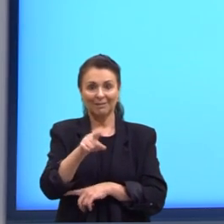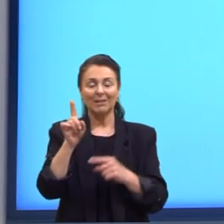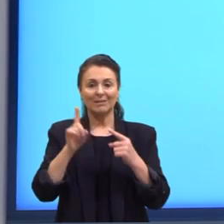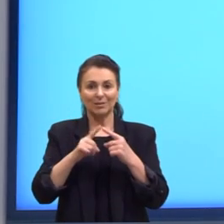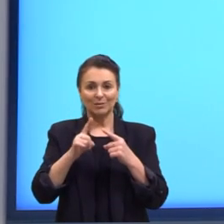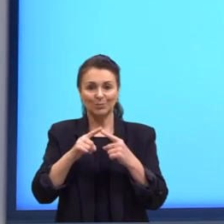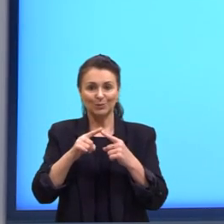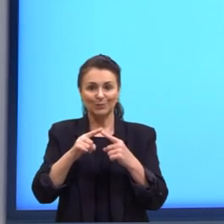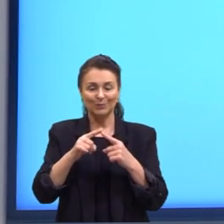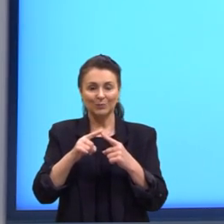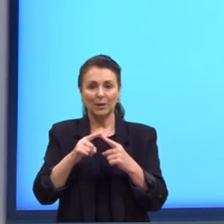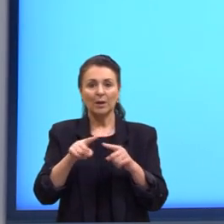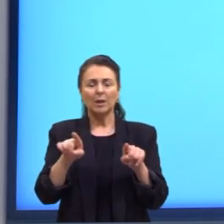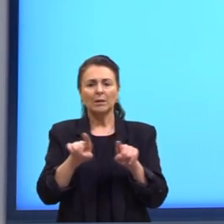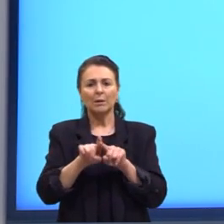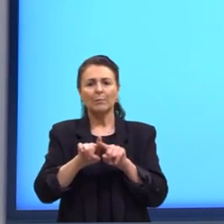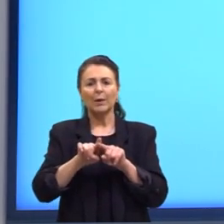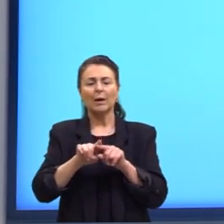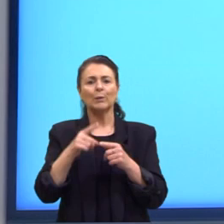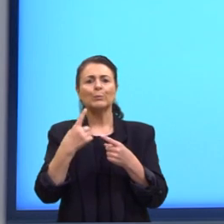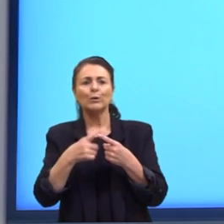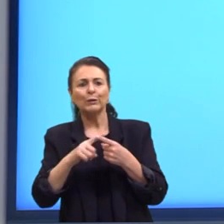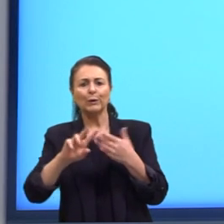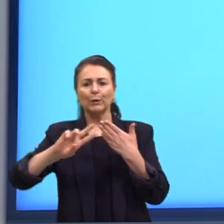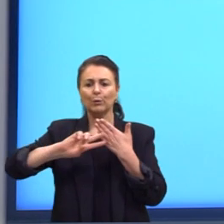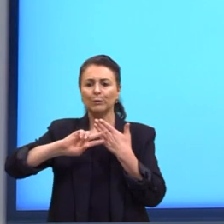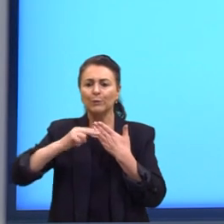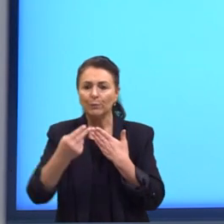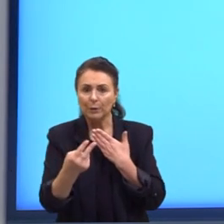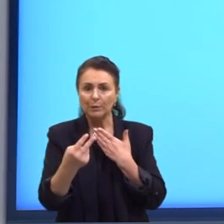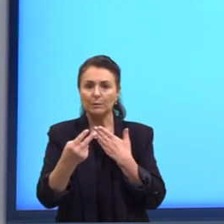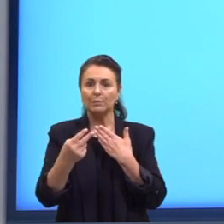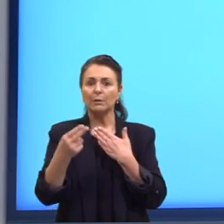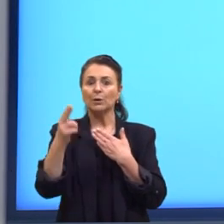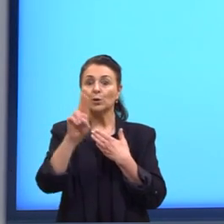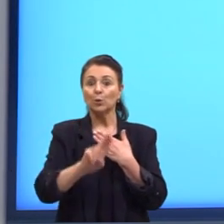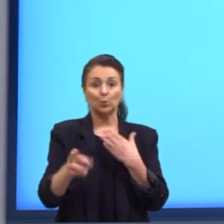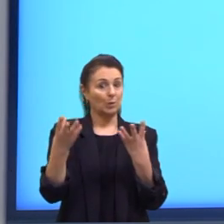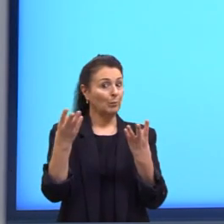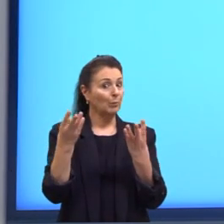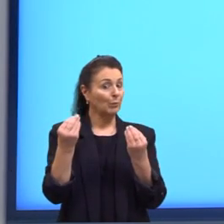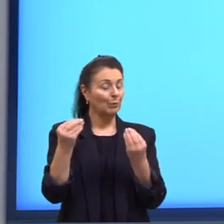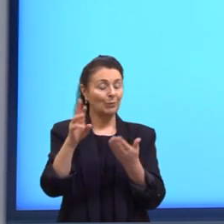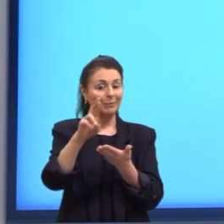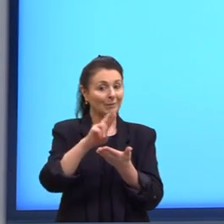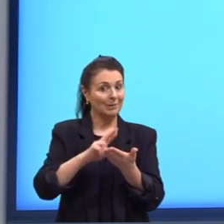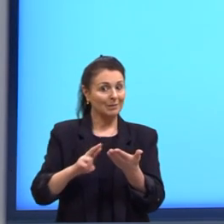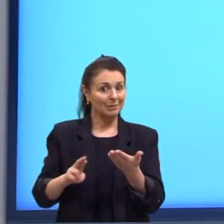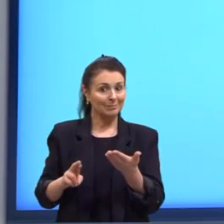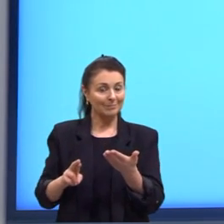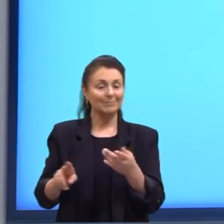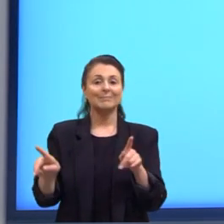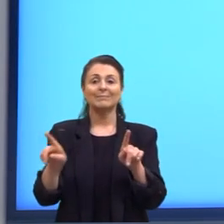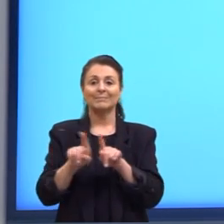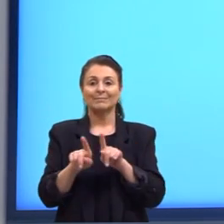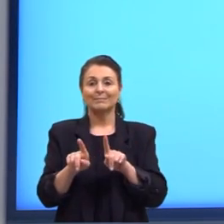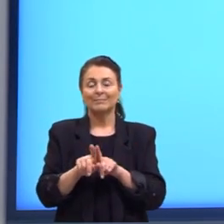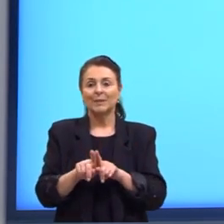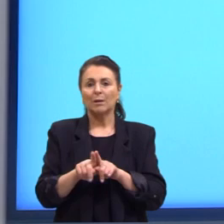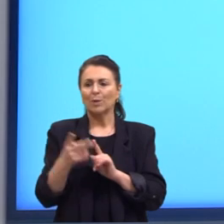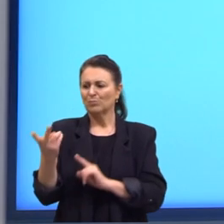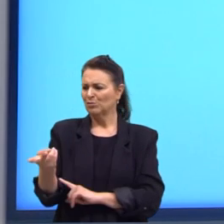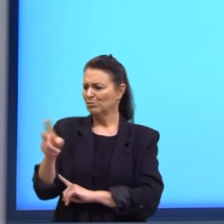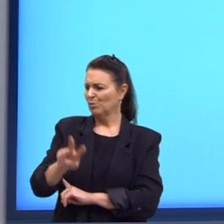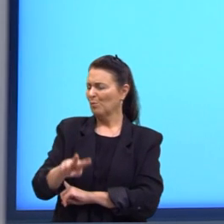de causa e consequência que a gente usa bastante aí redações aqui de